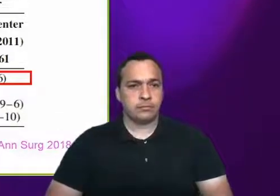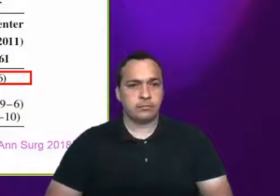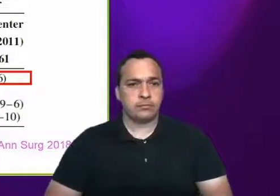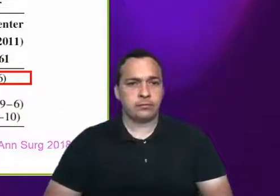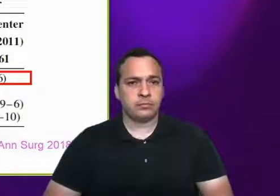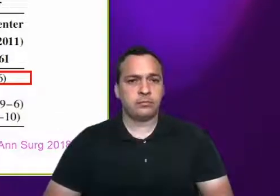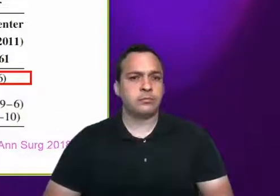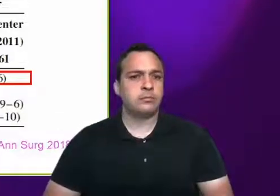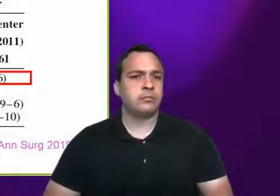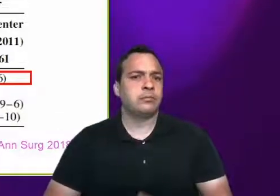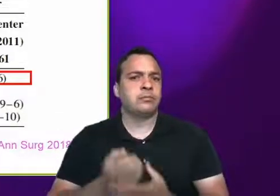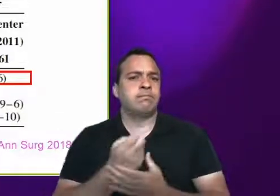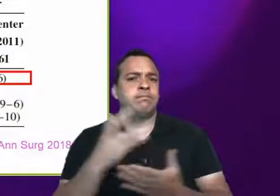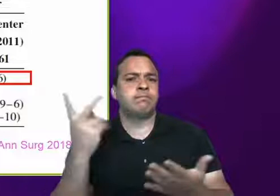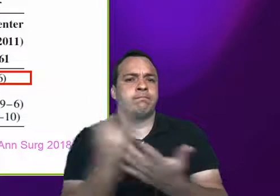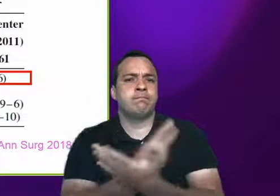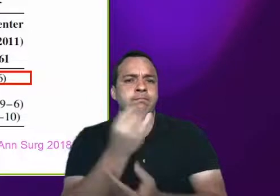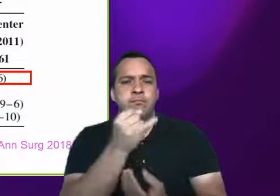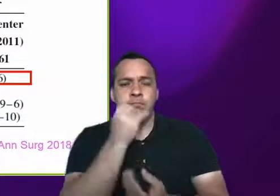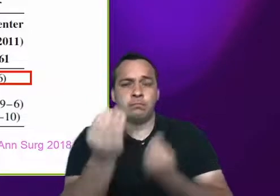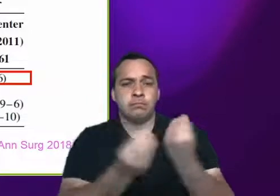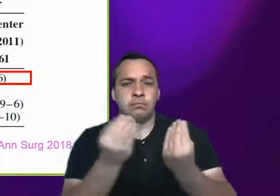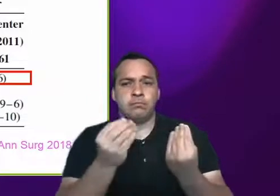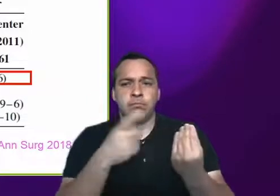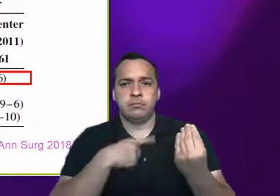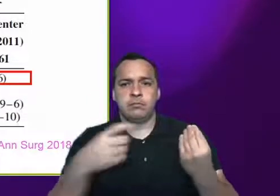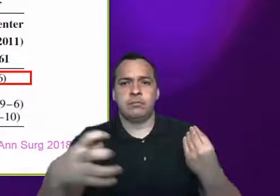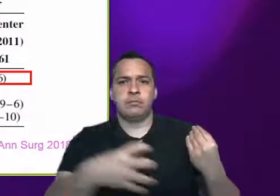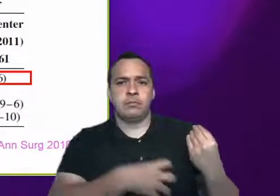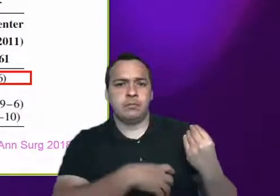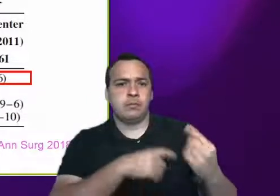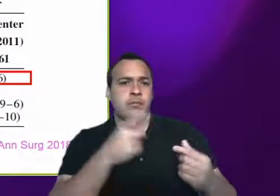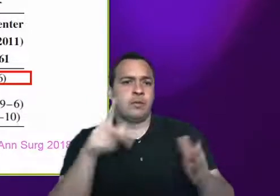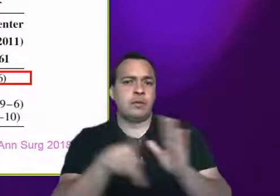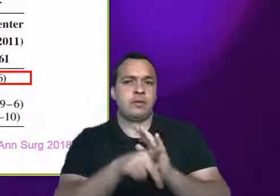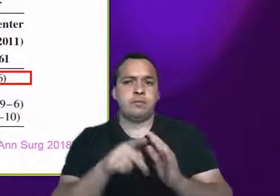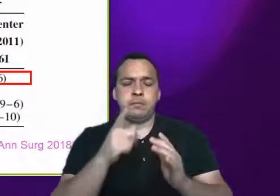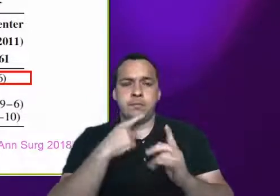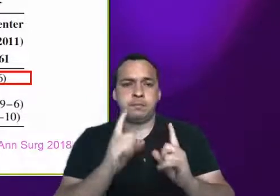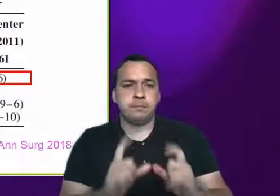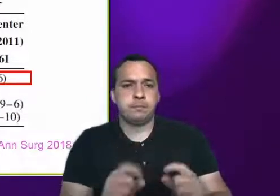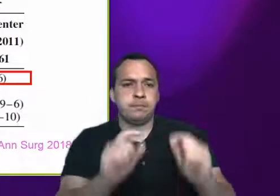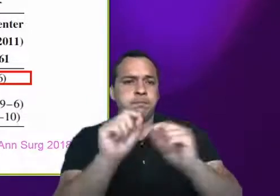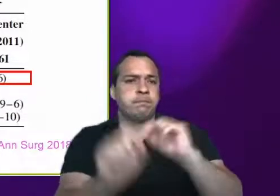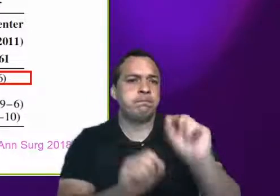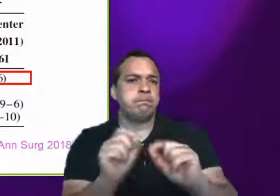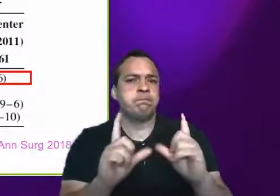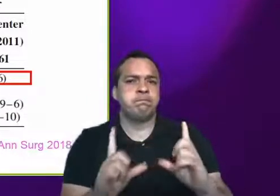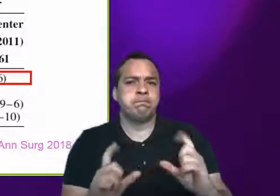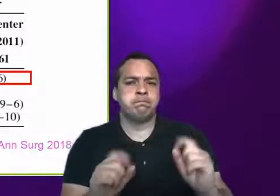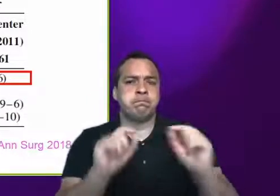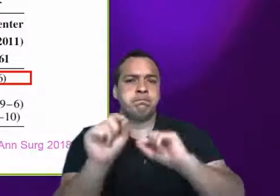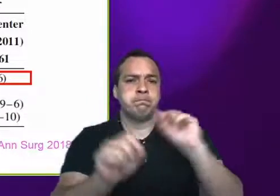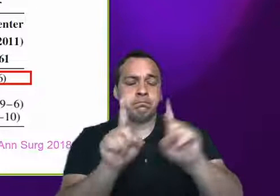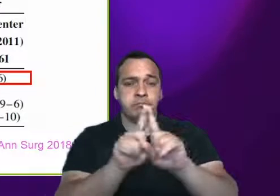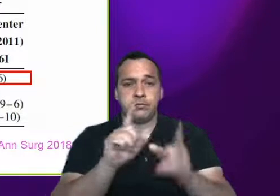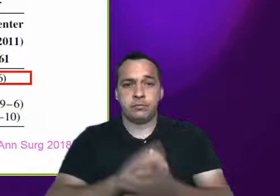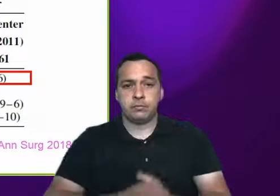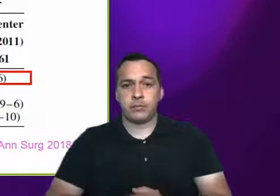Portanto, é possível dizer que chegamos a alguns princípios importantes para esse tipo de transplante na